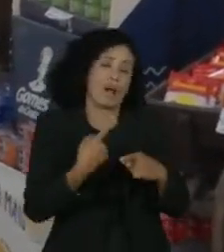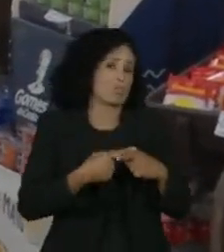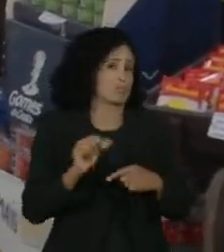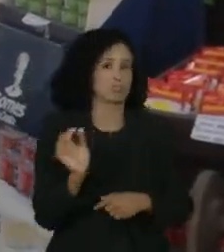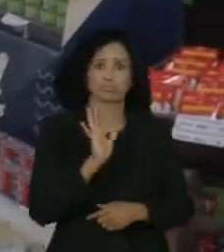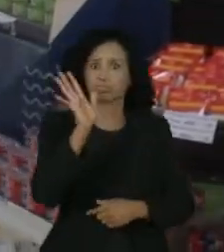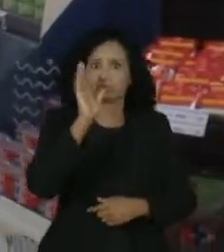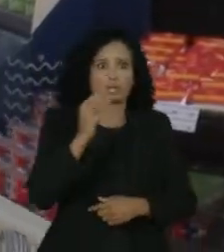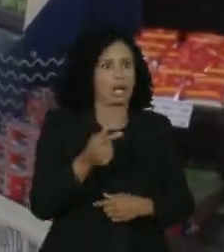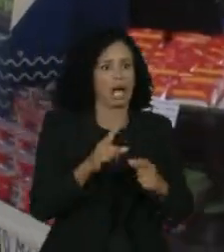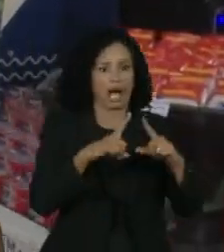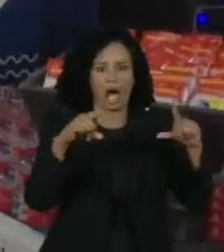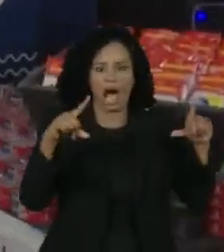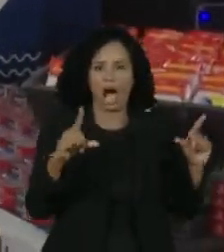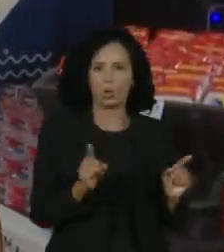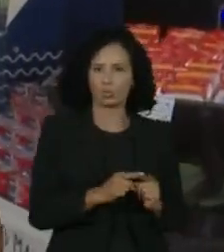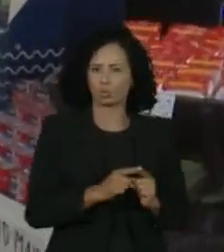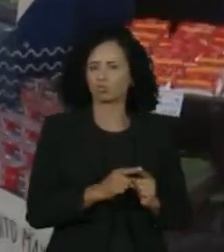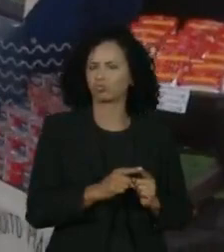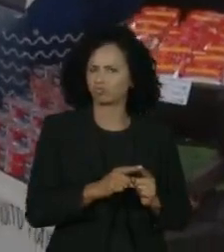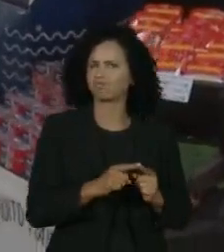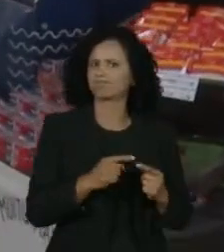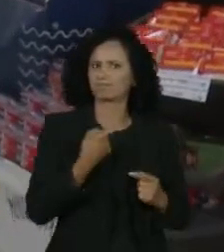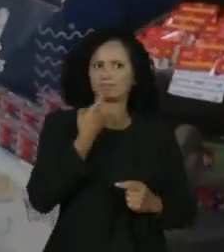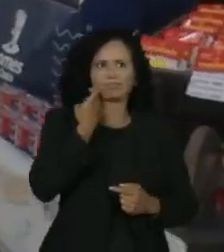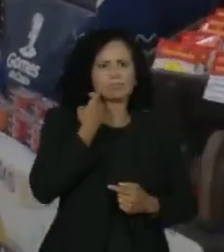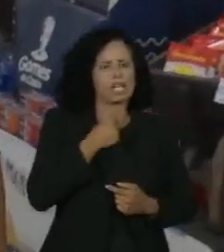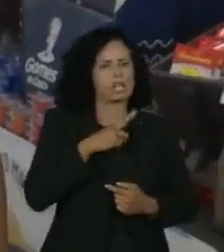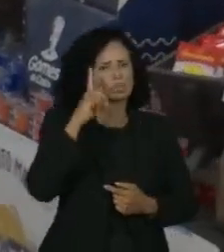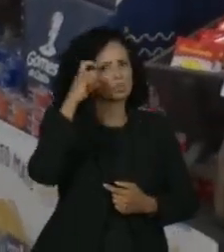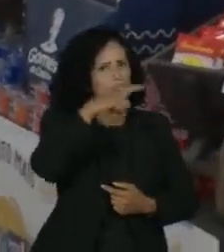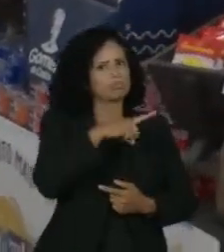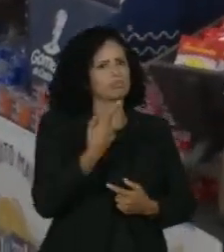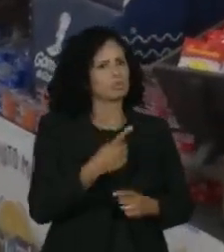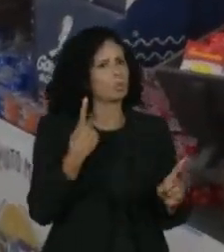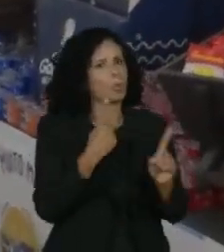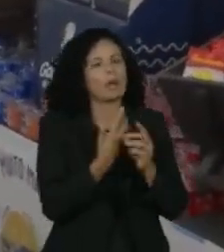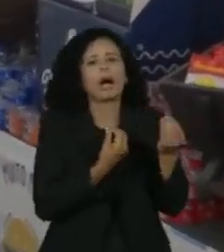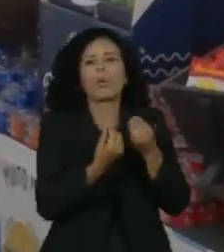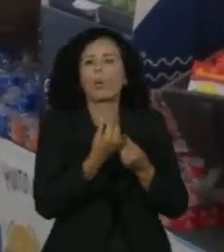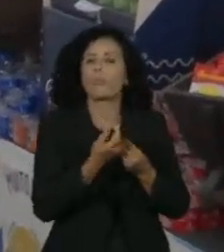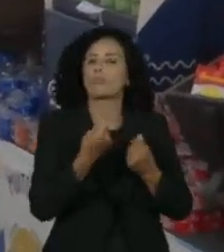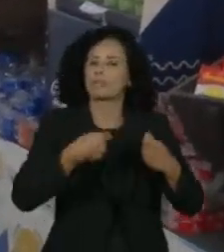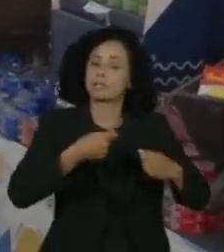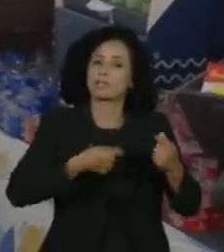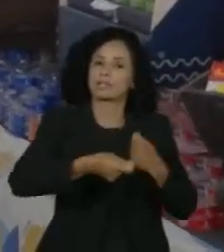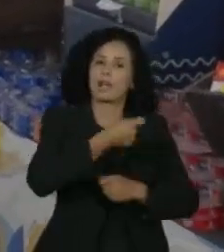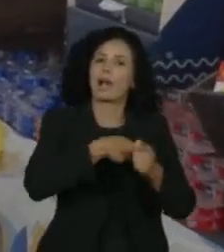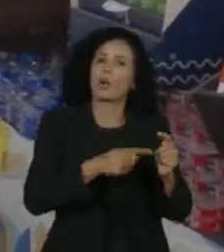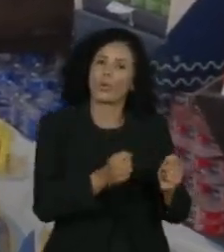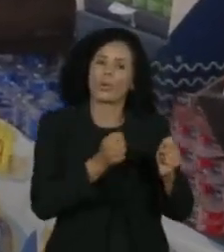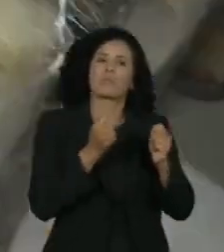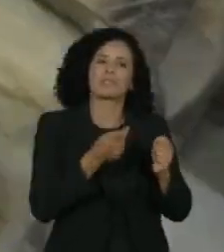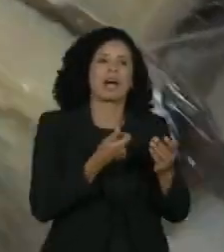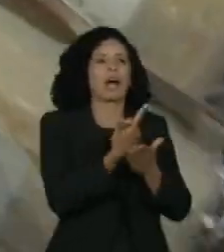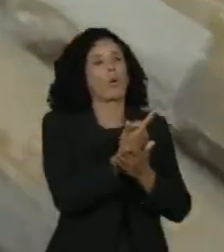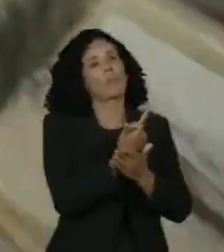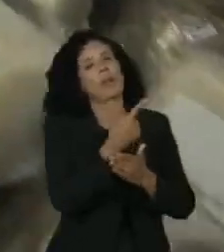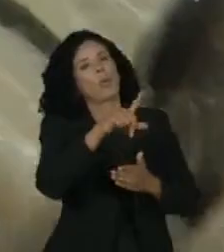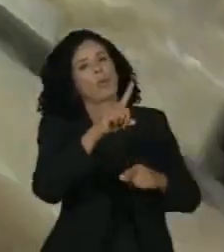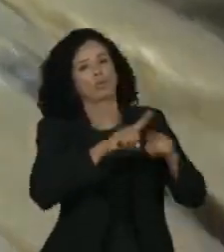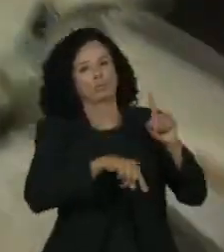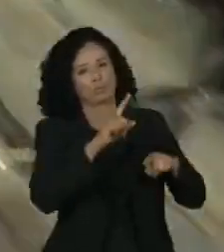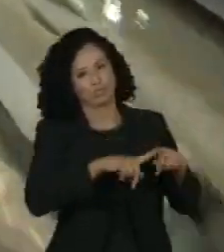muito caro do outro, não é? E a gente tem que economizar de um lado para comprar outra coisa, não é verdade?